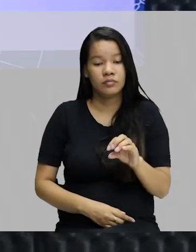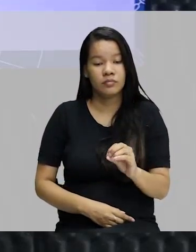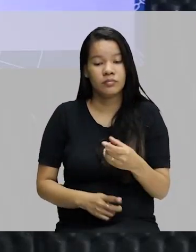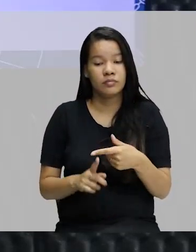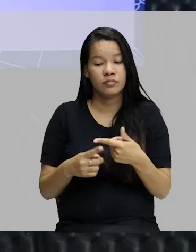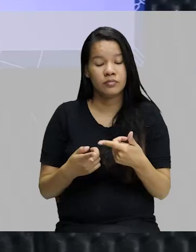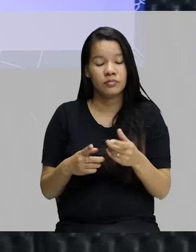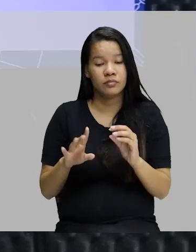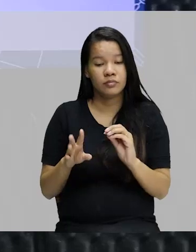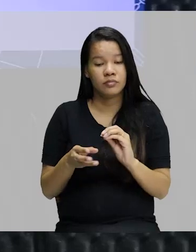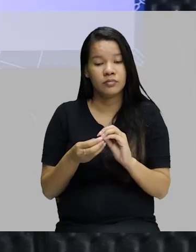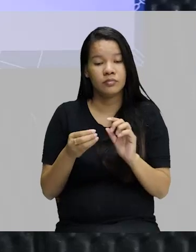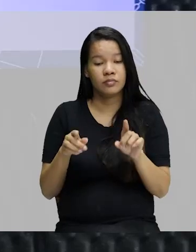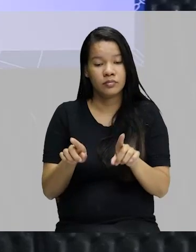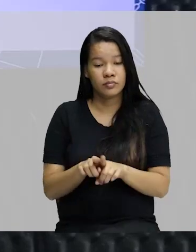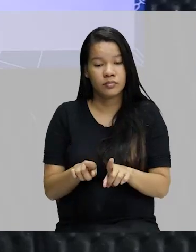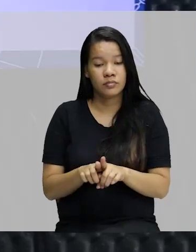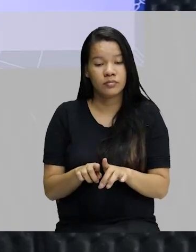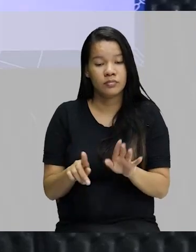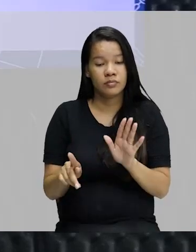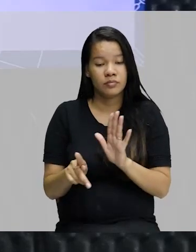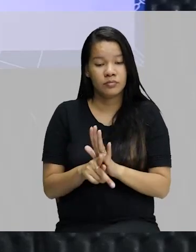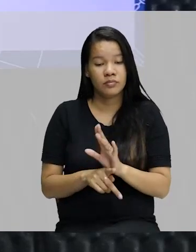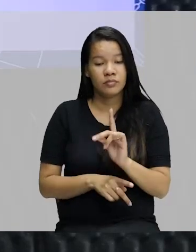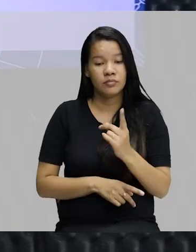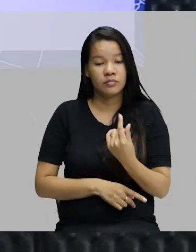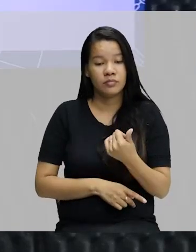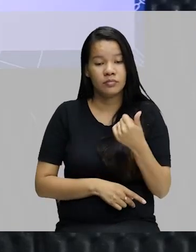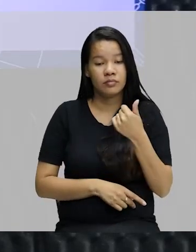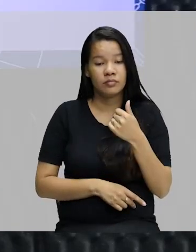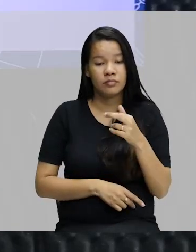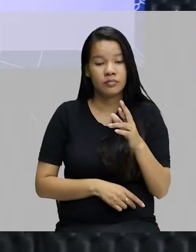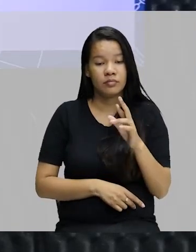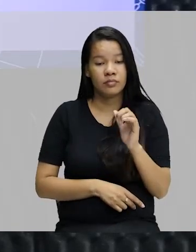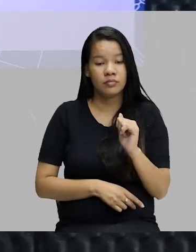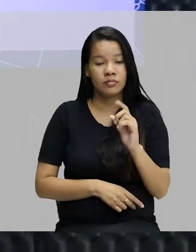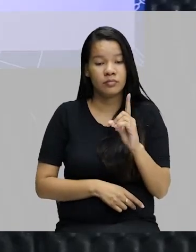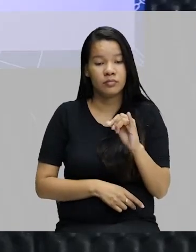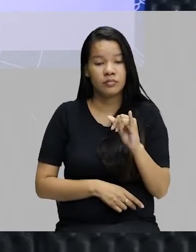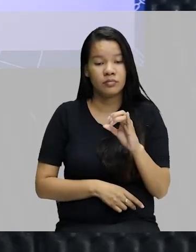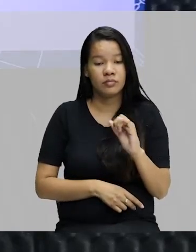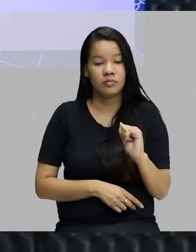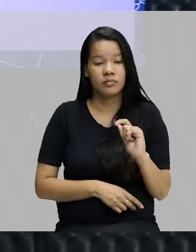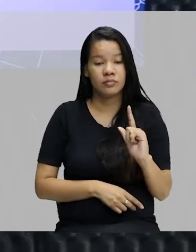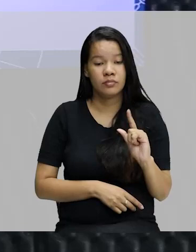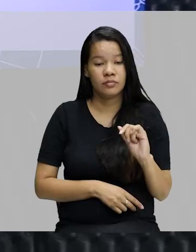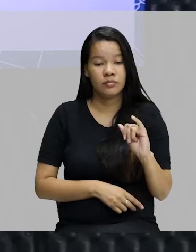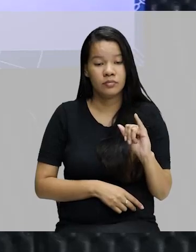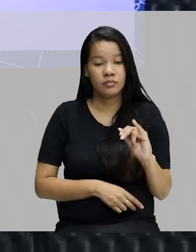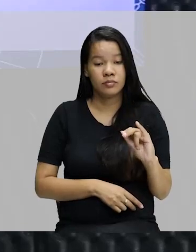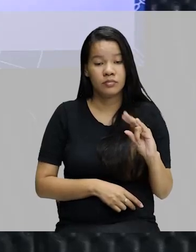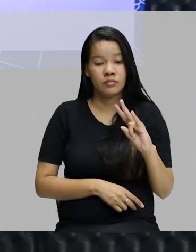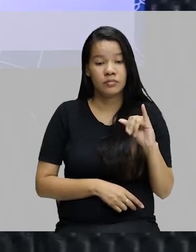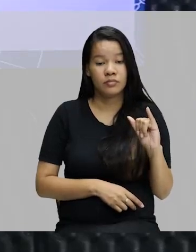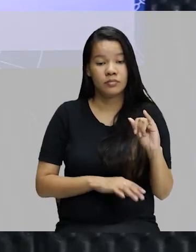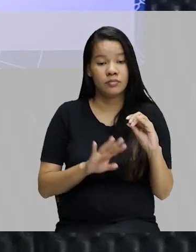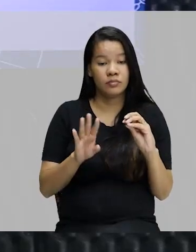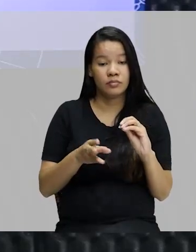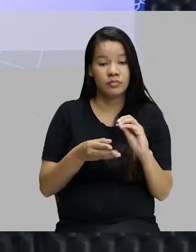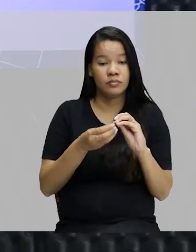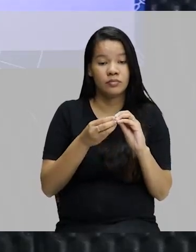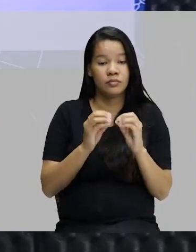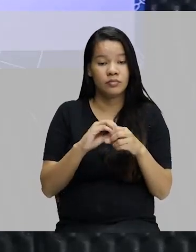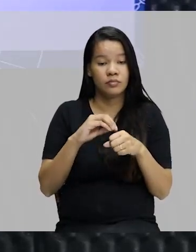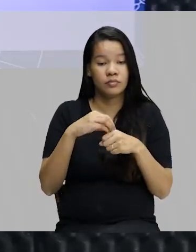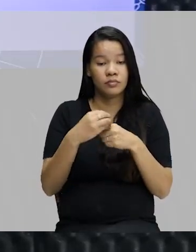composto de Grignard, ele também possui um radical. Esse radical ele vai ser adicionado, será acrescido à